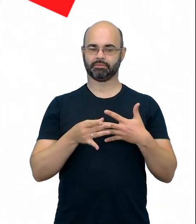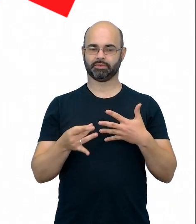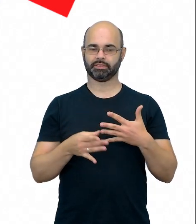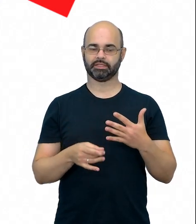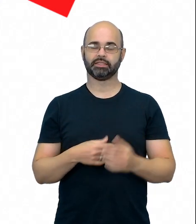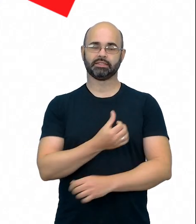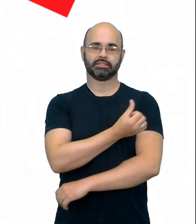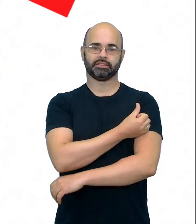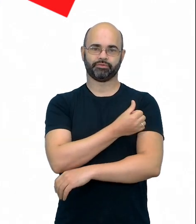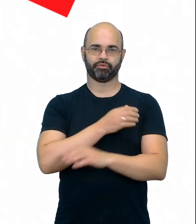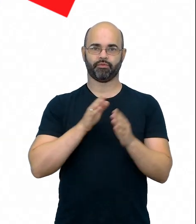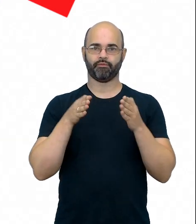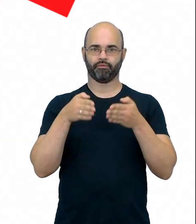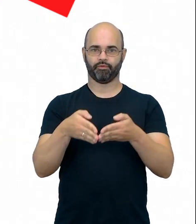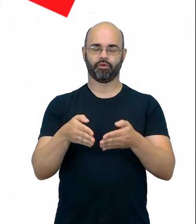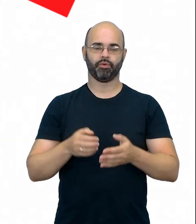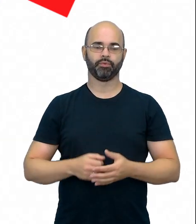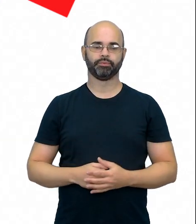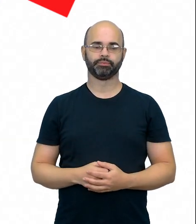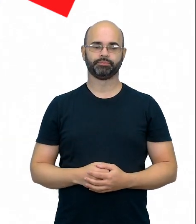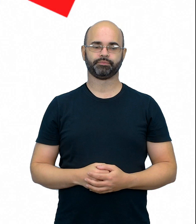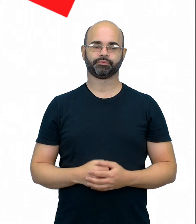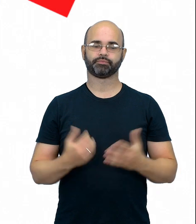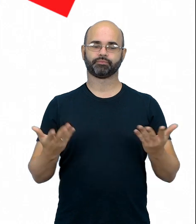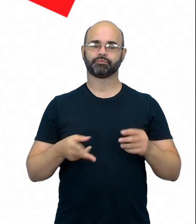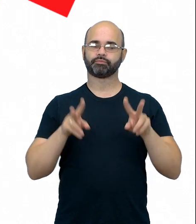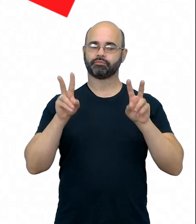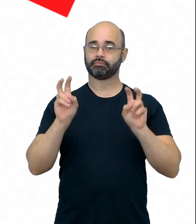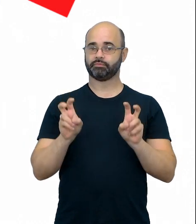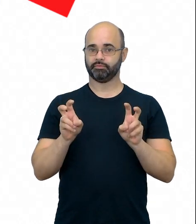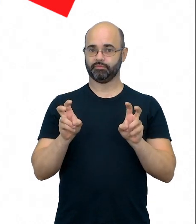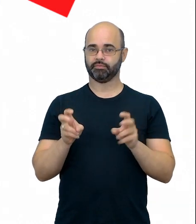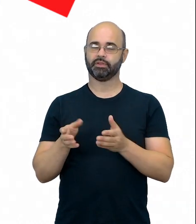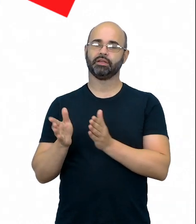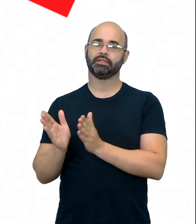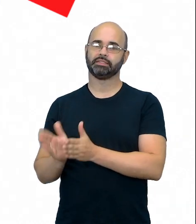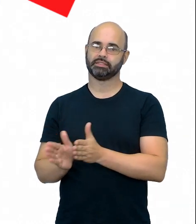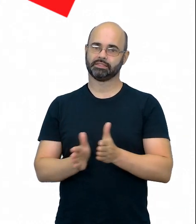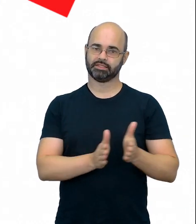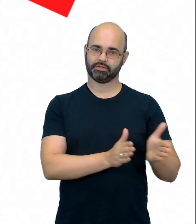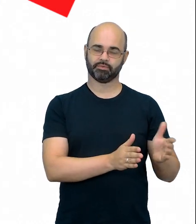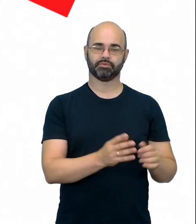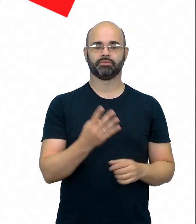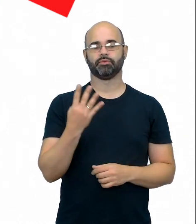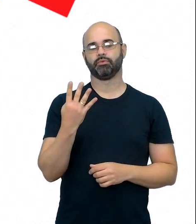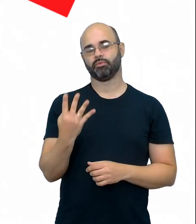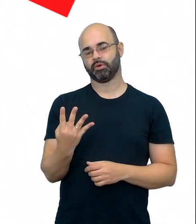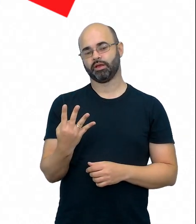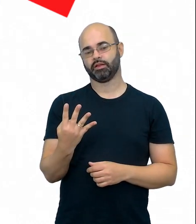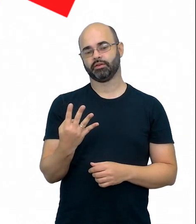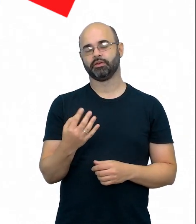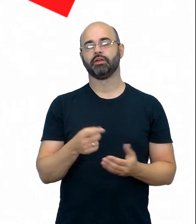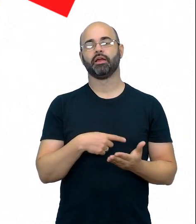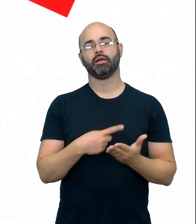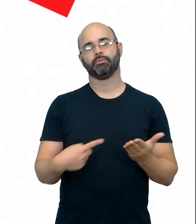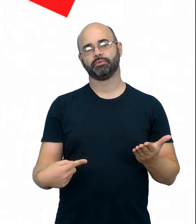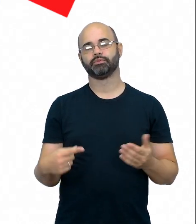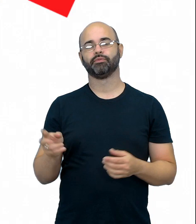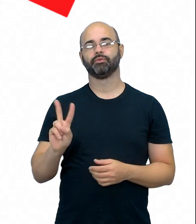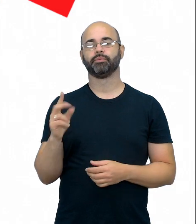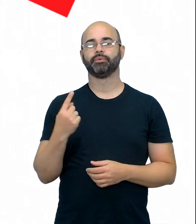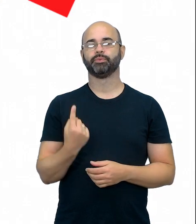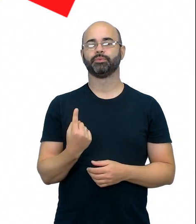sextos anos, e nosso tema de hoje vai ser a sequência de atividades 4, com a apostila no volume